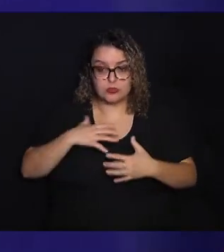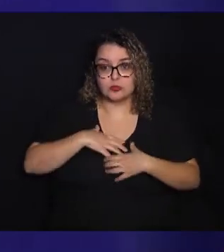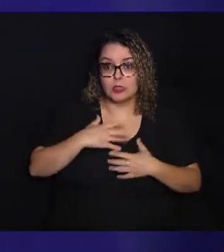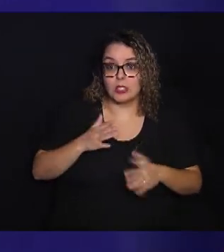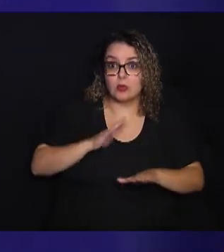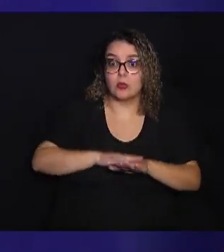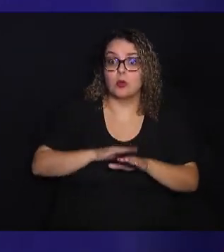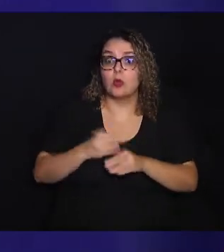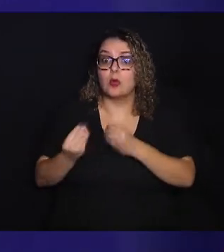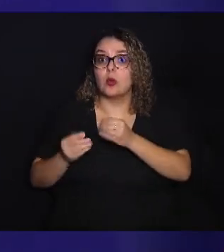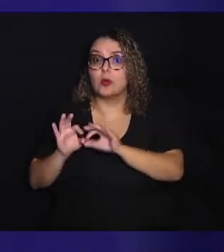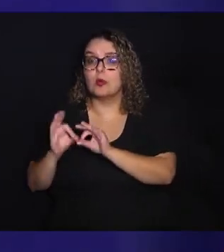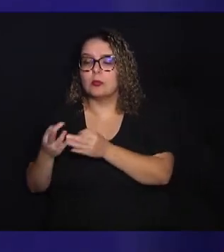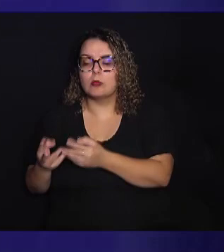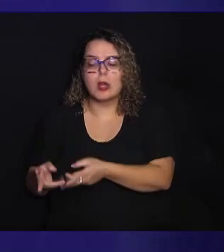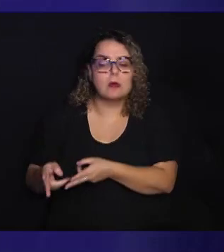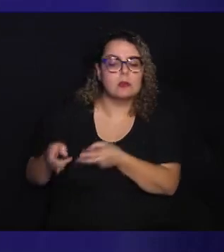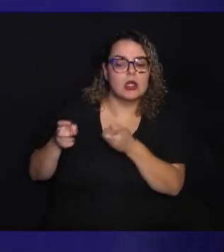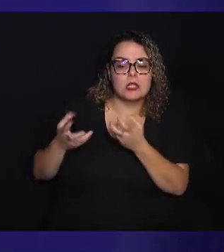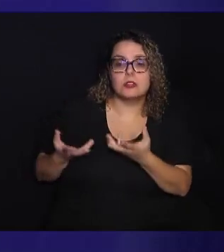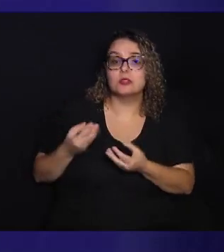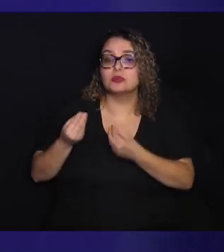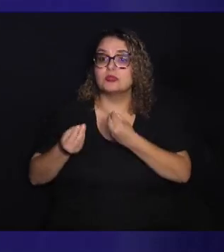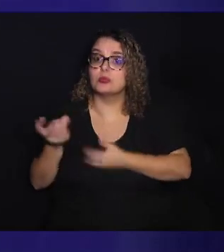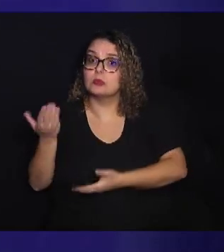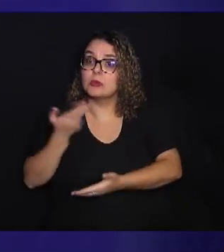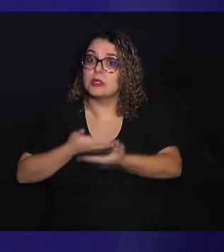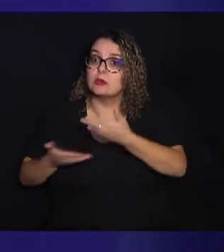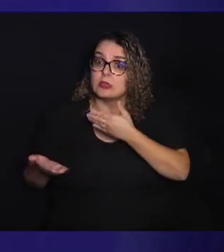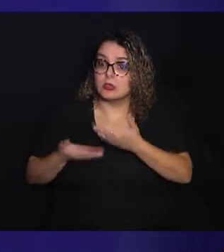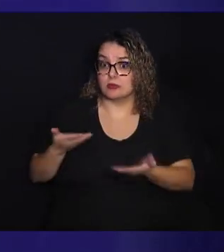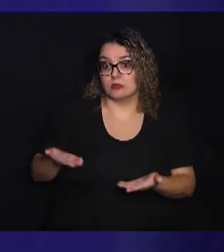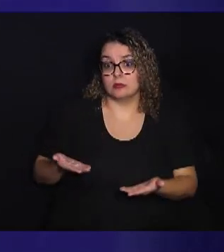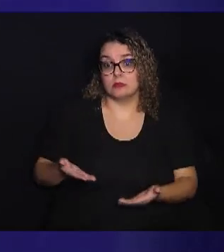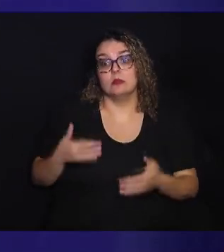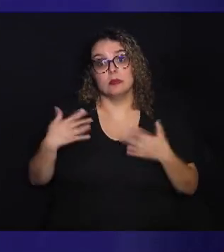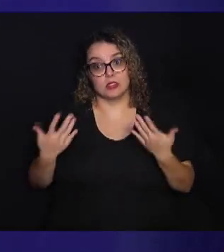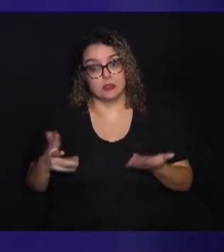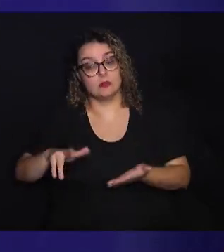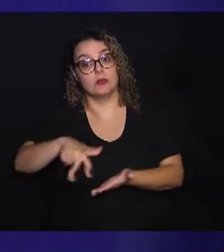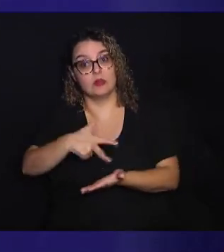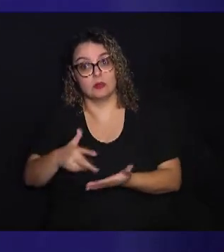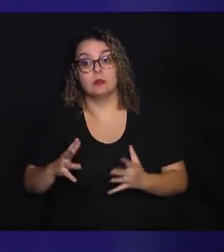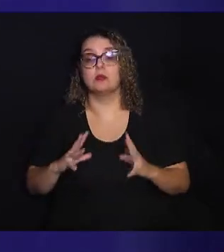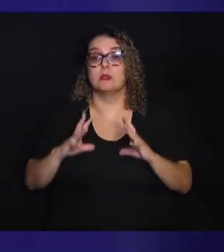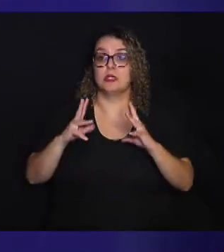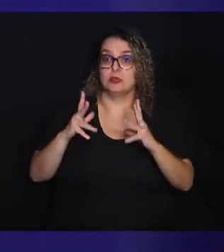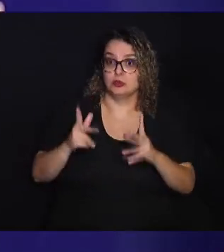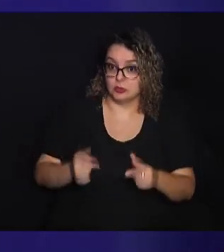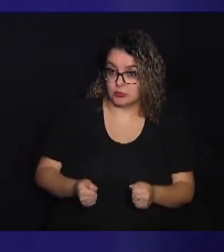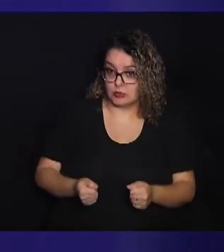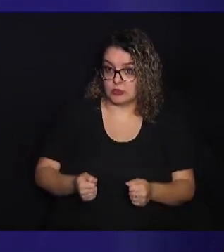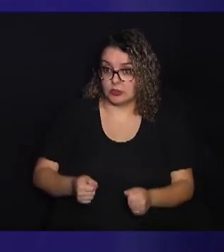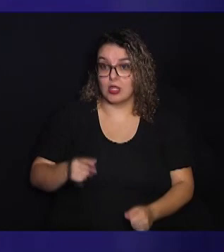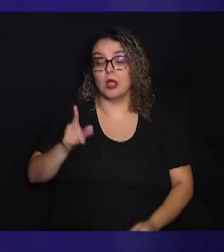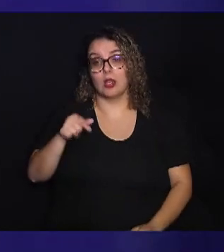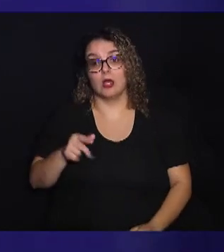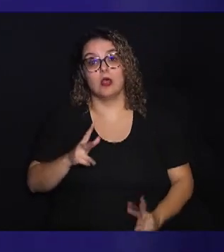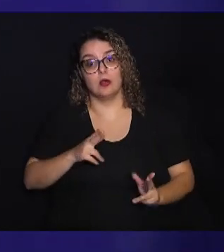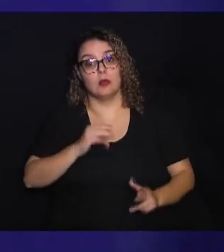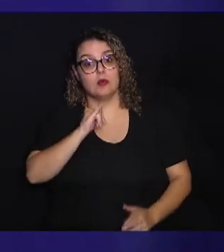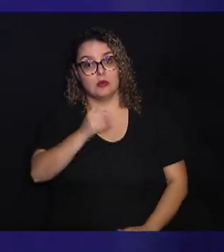vê isso, como que é essa interação. Então, a dança é para todos, né? Então, é isso que você